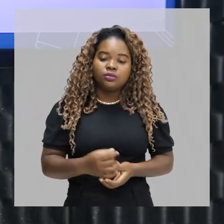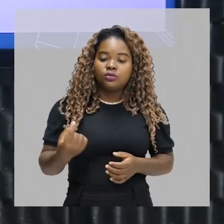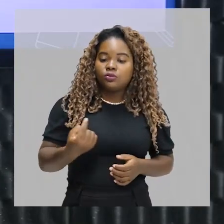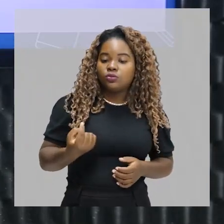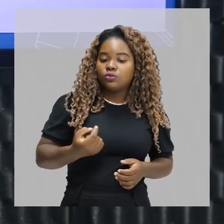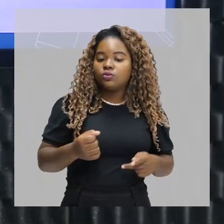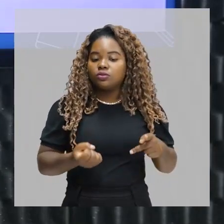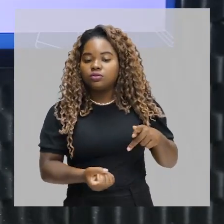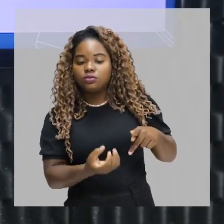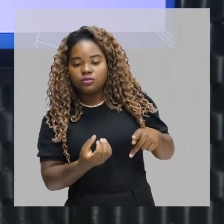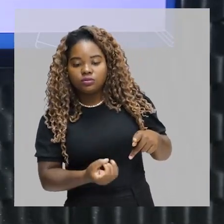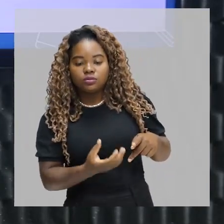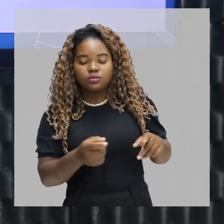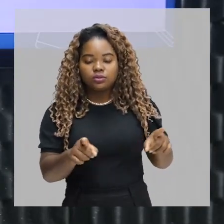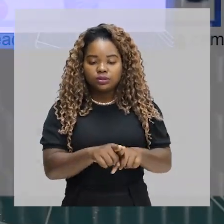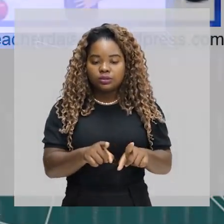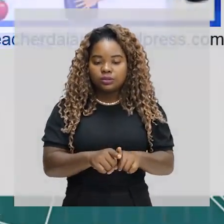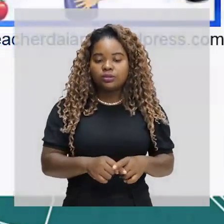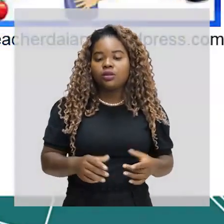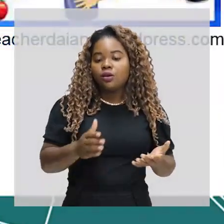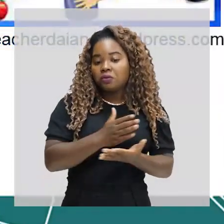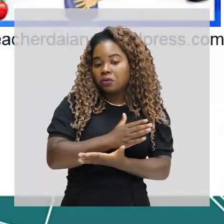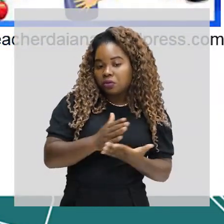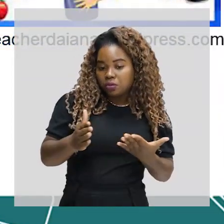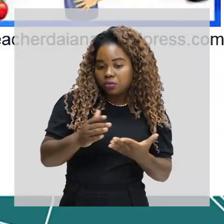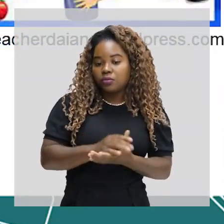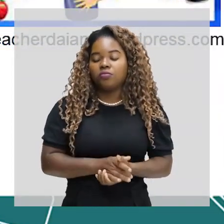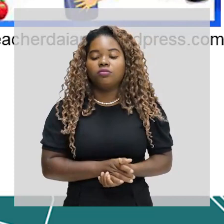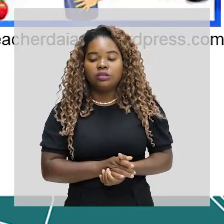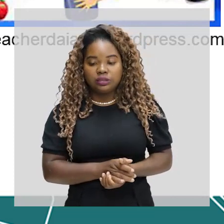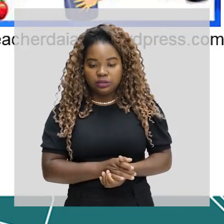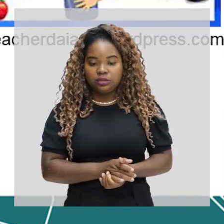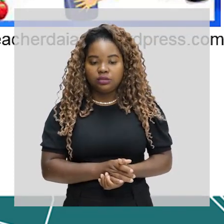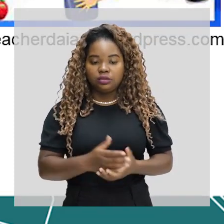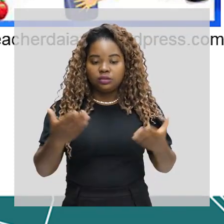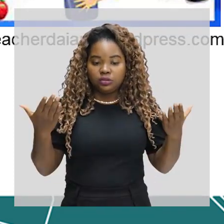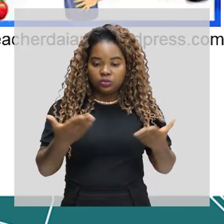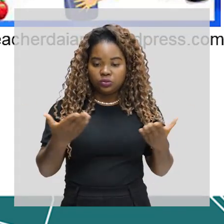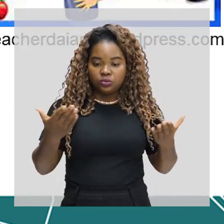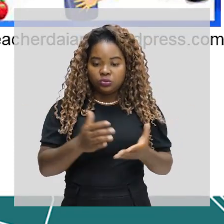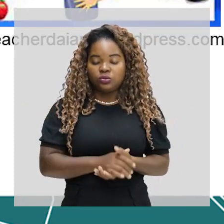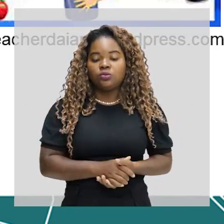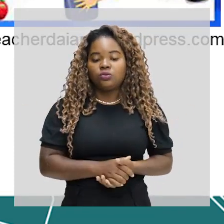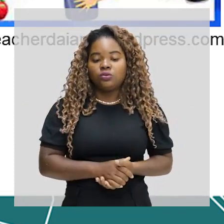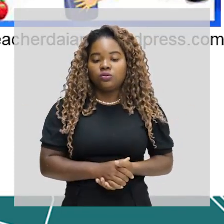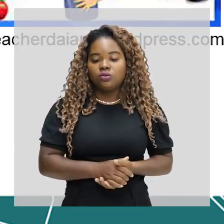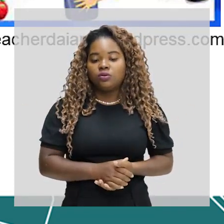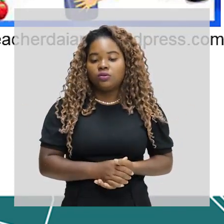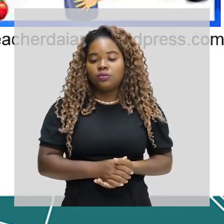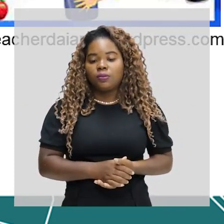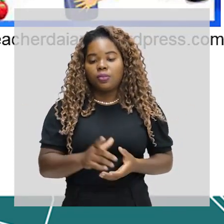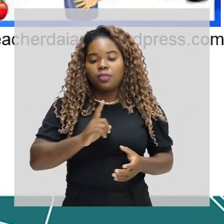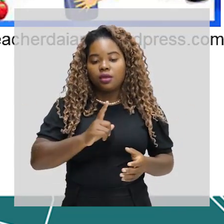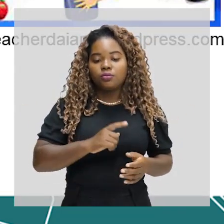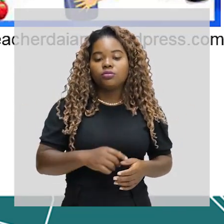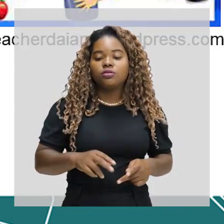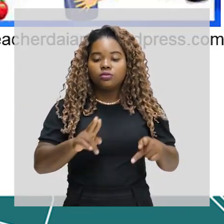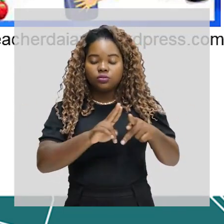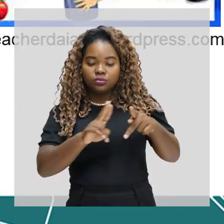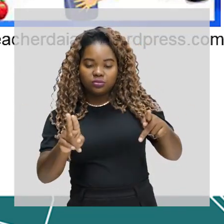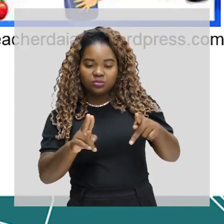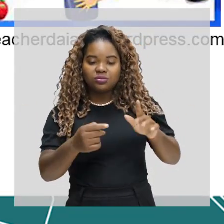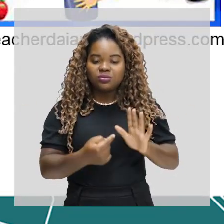singular e do plural. Iniciando a nossa listagem de pronomes de hoje, vamos começar pelos